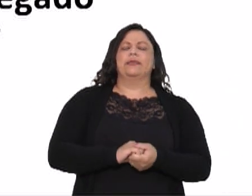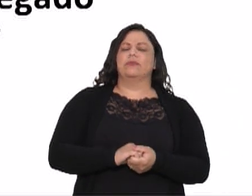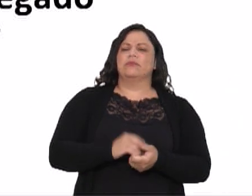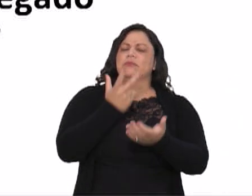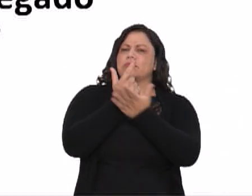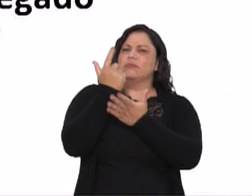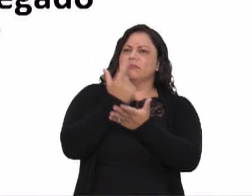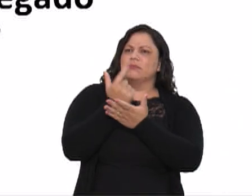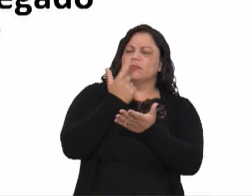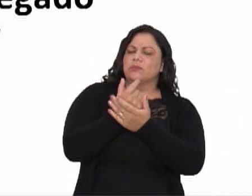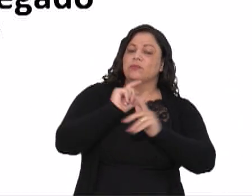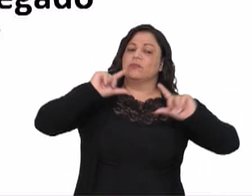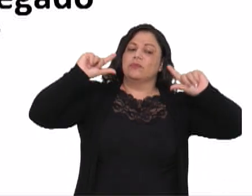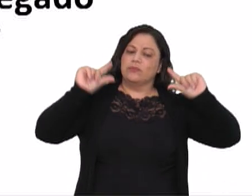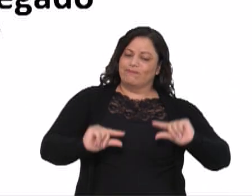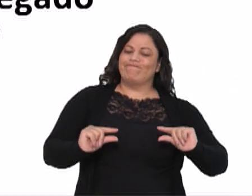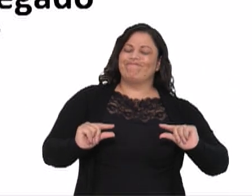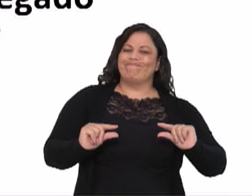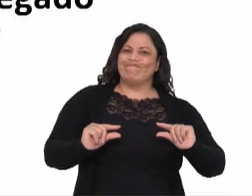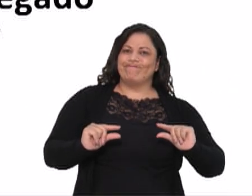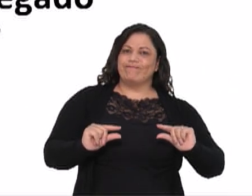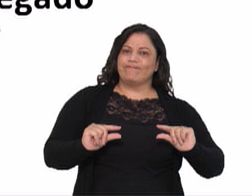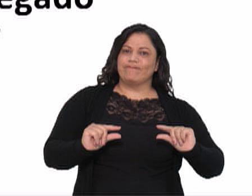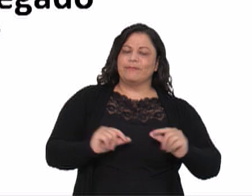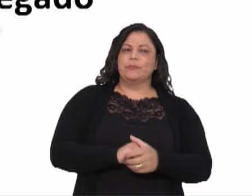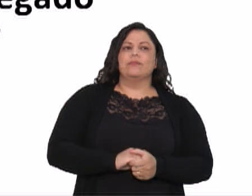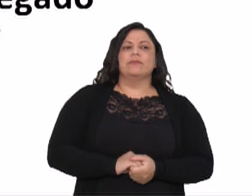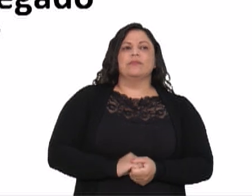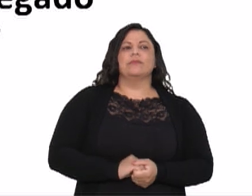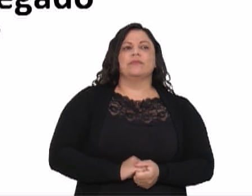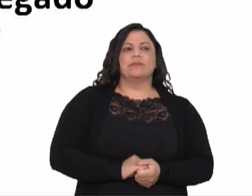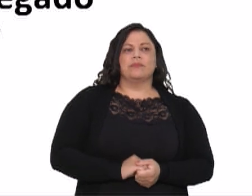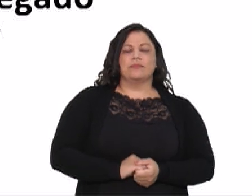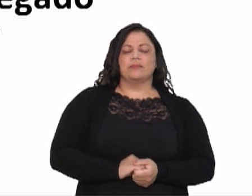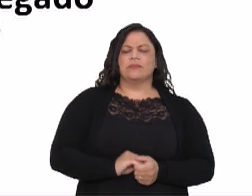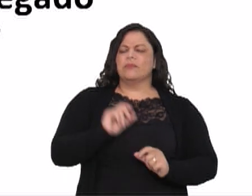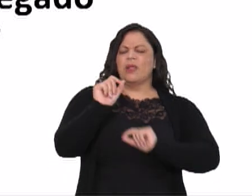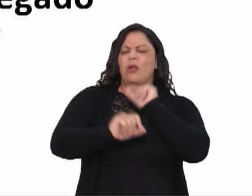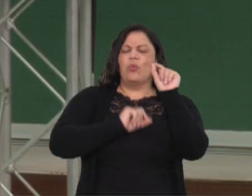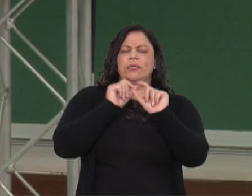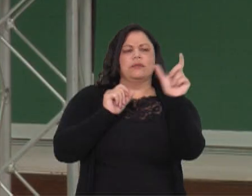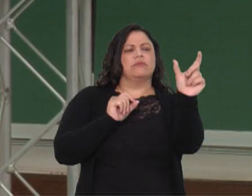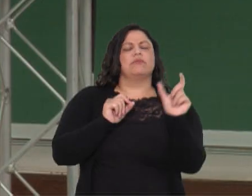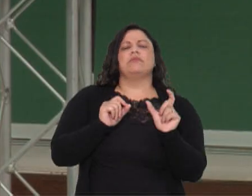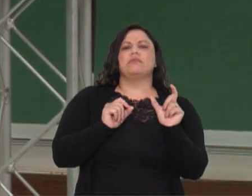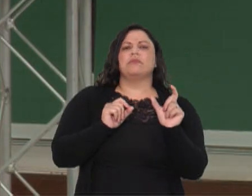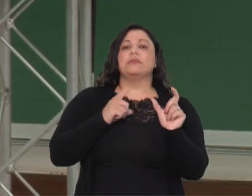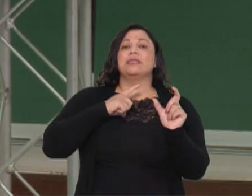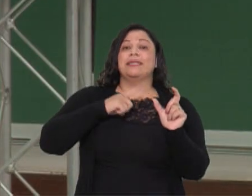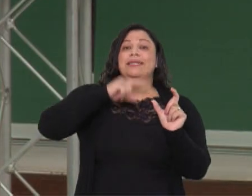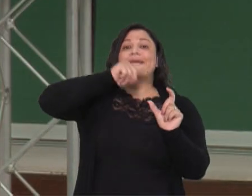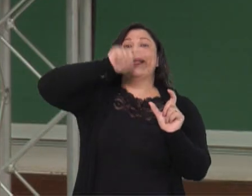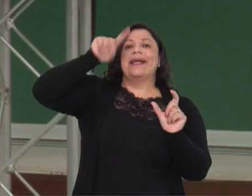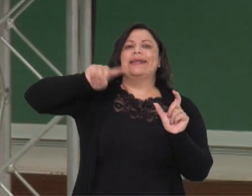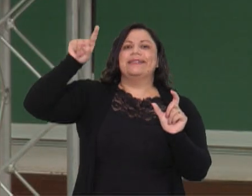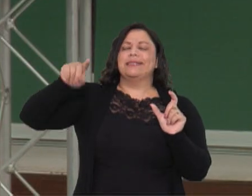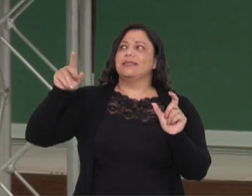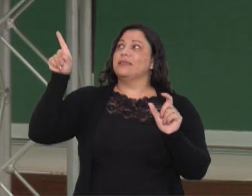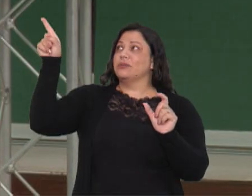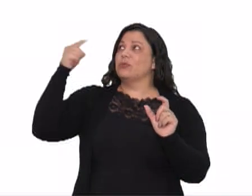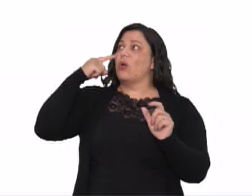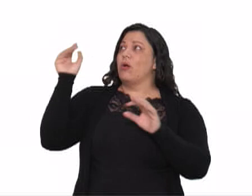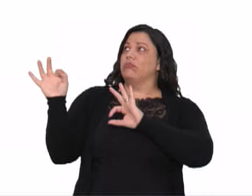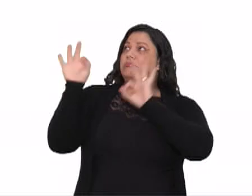físicas diminuíram, ok? Então, quais são as palavras acentuadas? Vamos olhar primeiro?